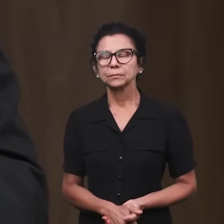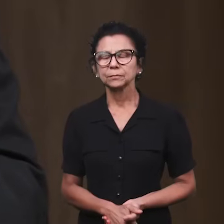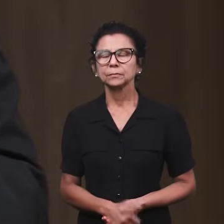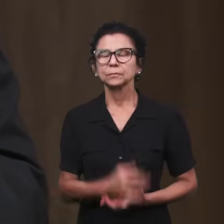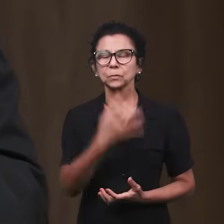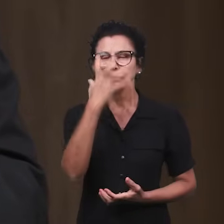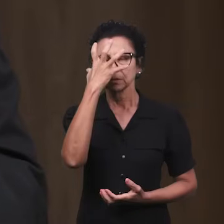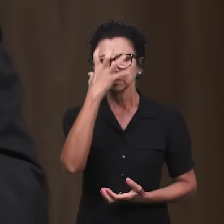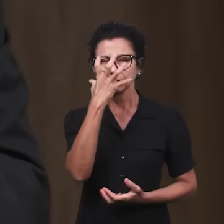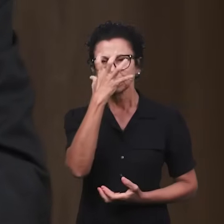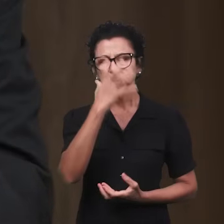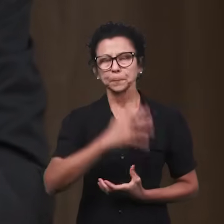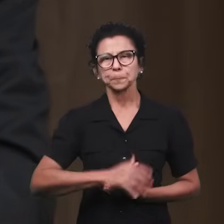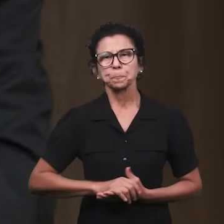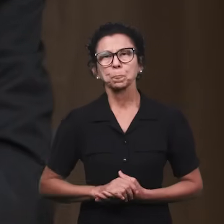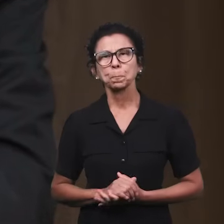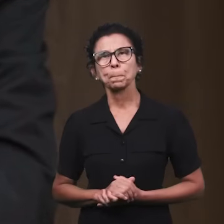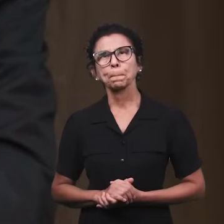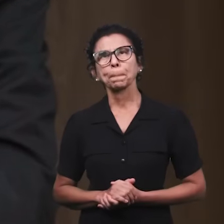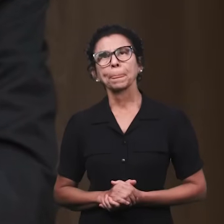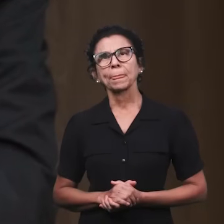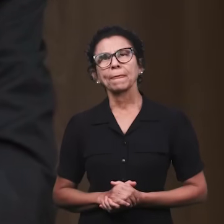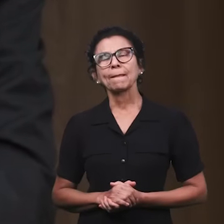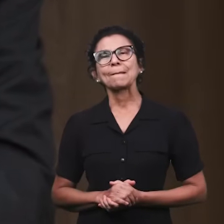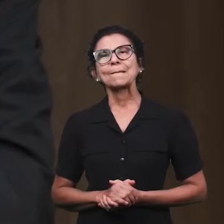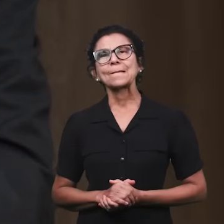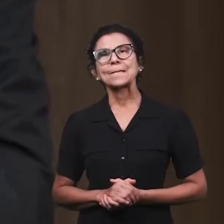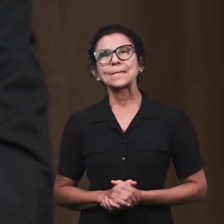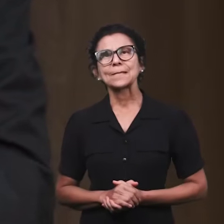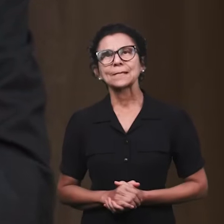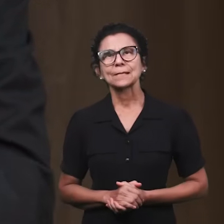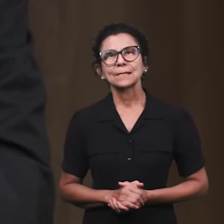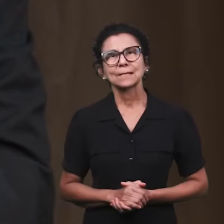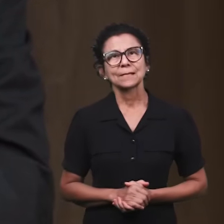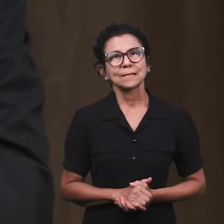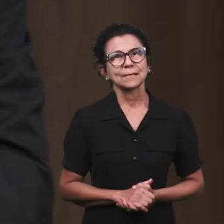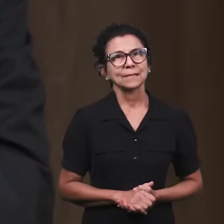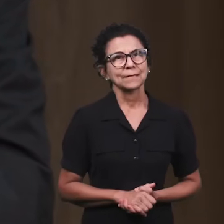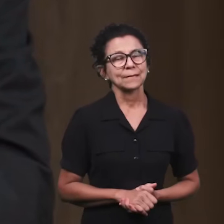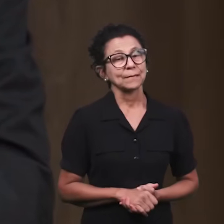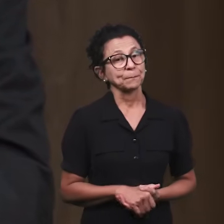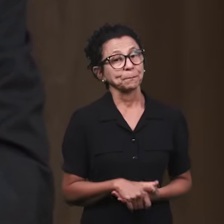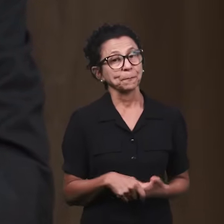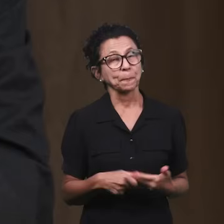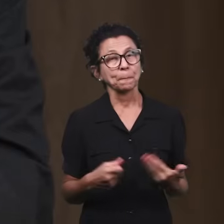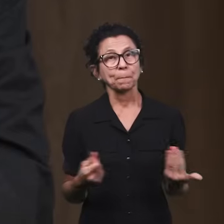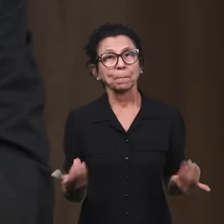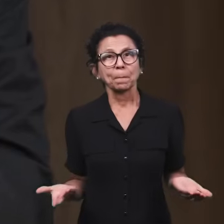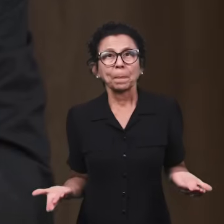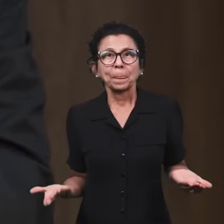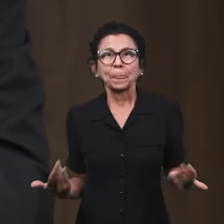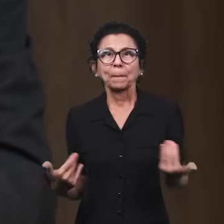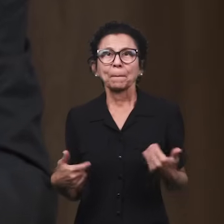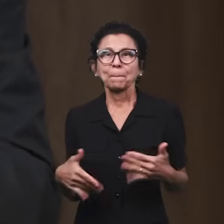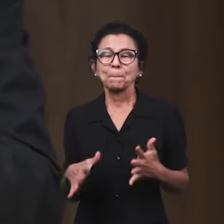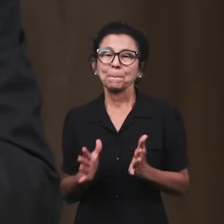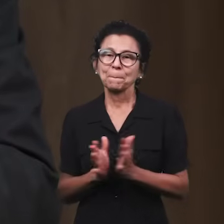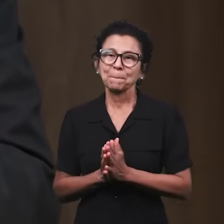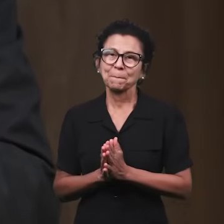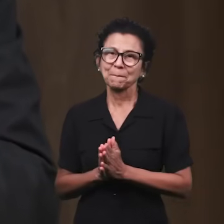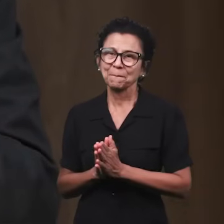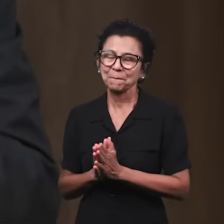sério. Porque isso, veja bem, entrou um elemento novo no mundo, que é